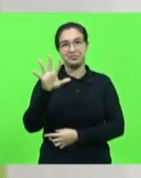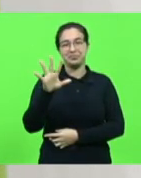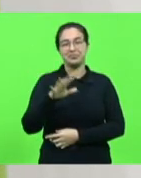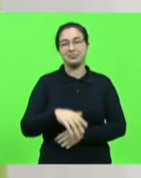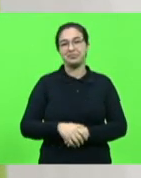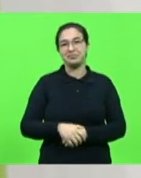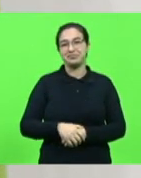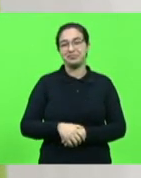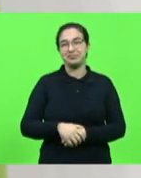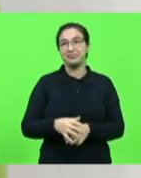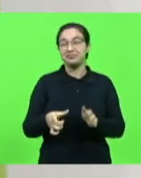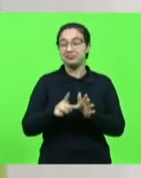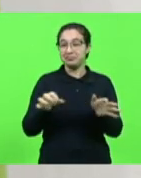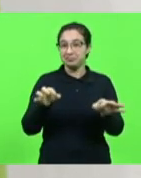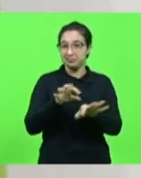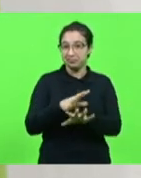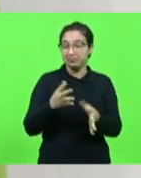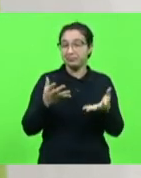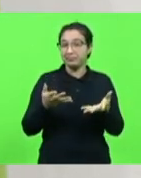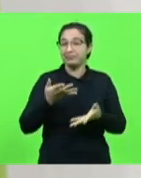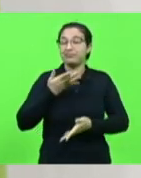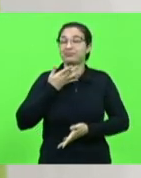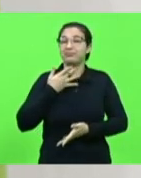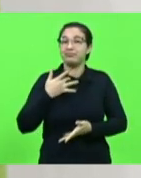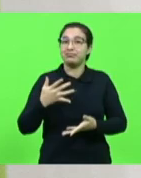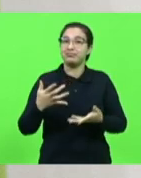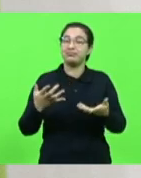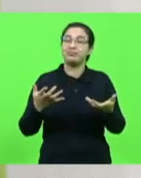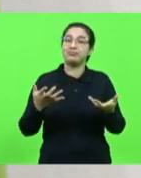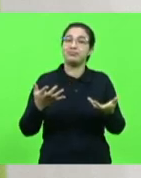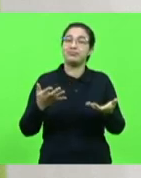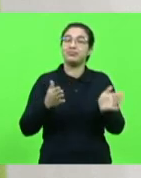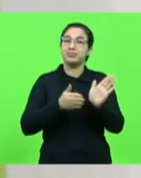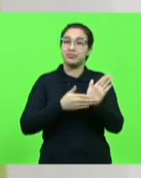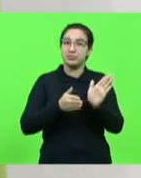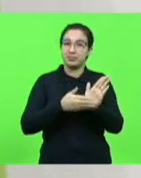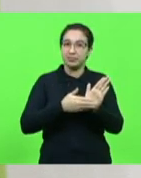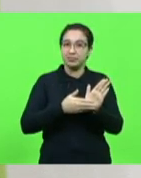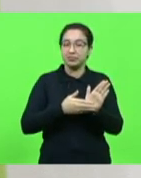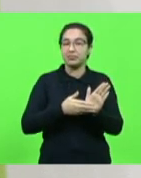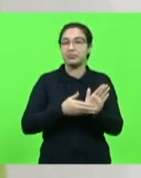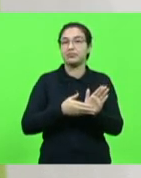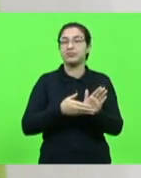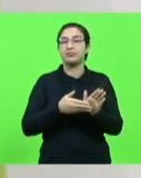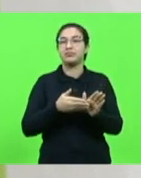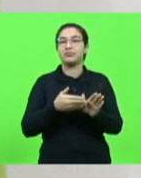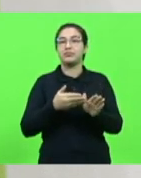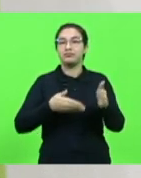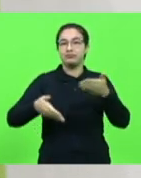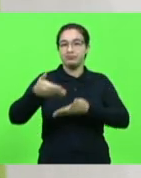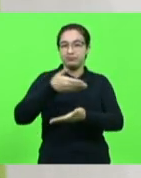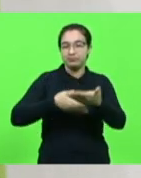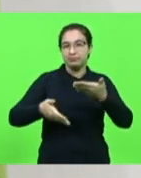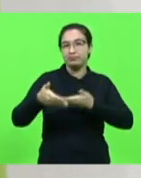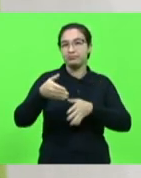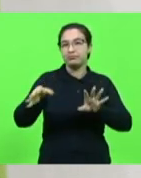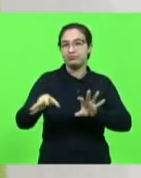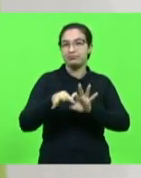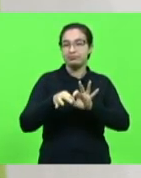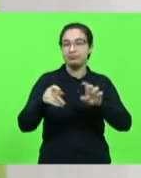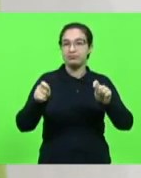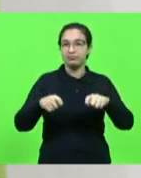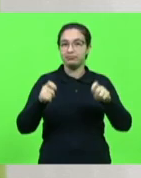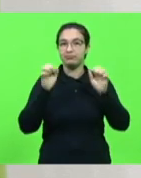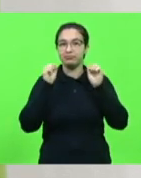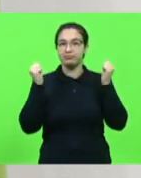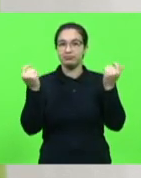Presidente, desejo, então, reiterar aí o propósito de convergências, de intercâmbio com a Assembleia